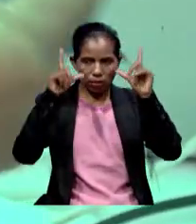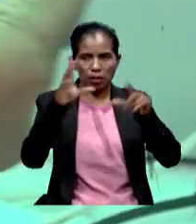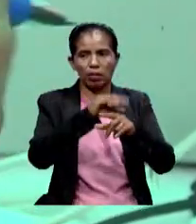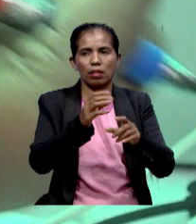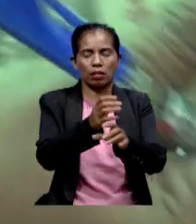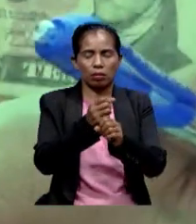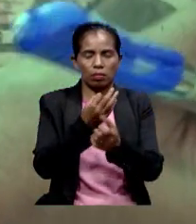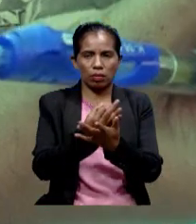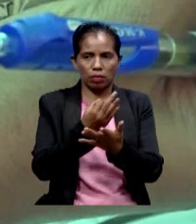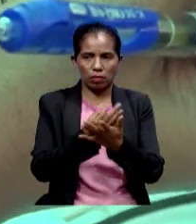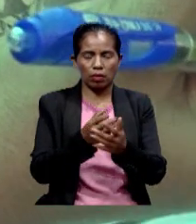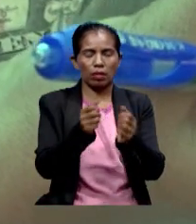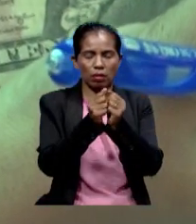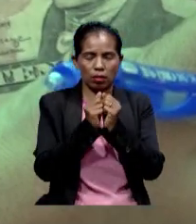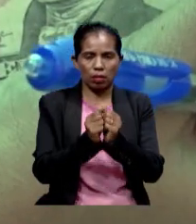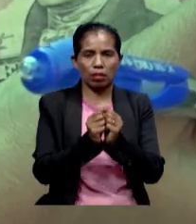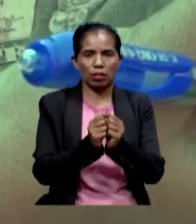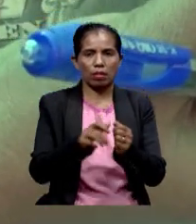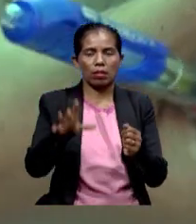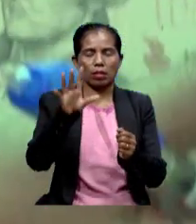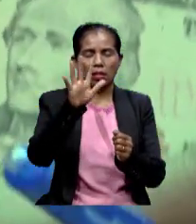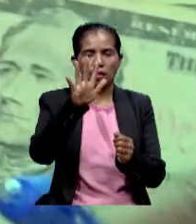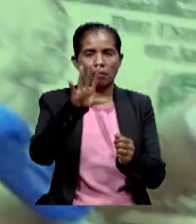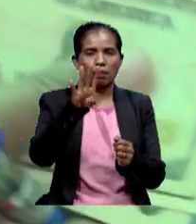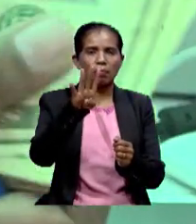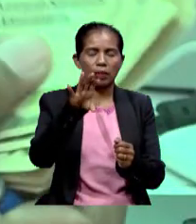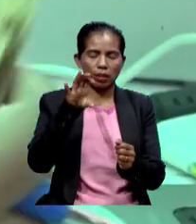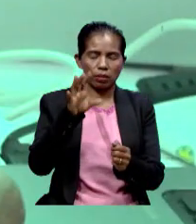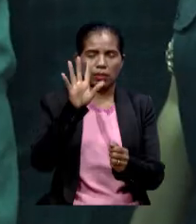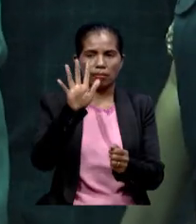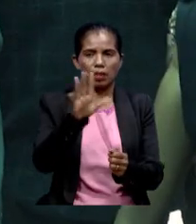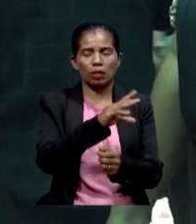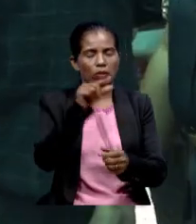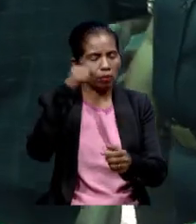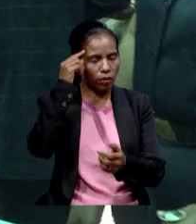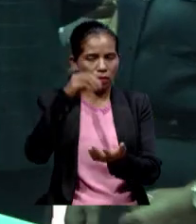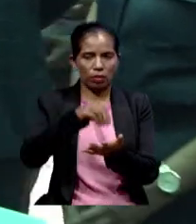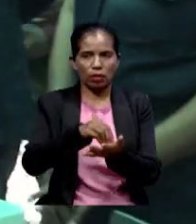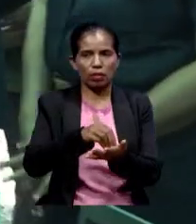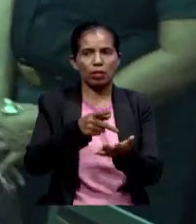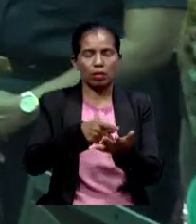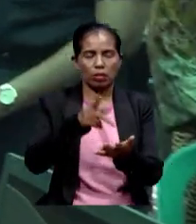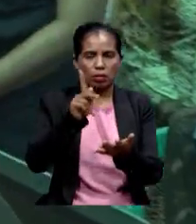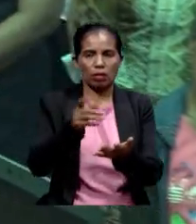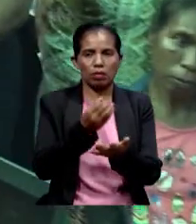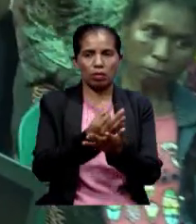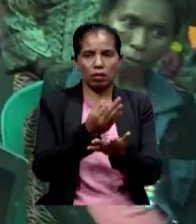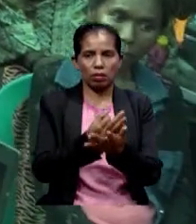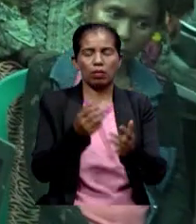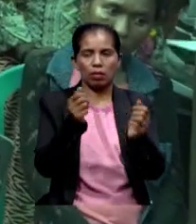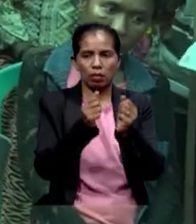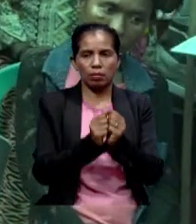makatusimu ya subsidio ne hamutu kuaze rihun atu sidahat no orsamento nebe governo preveona atu selu subsidio idosos no